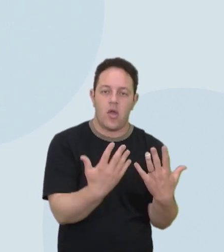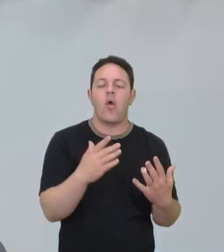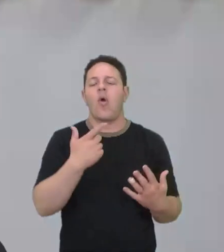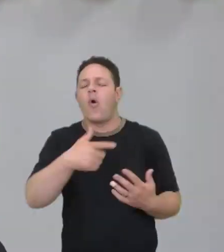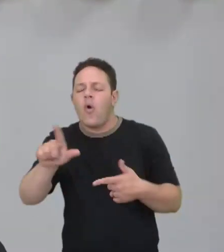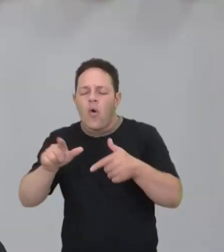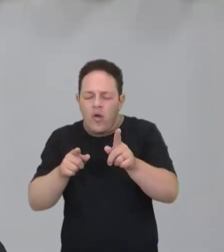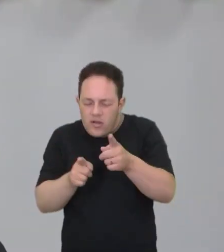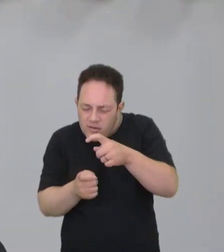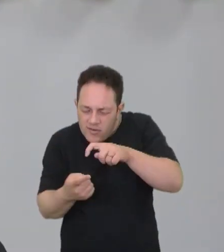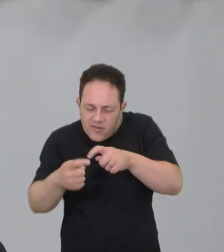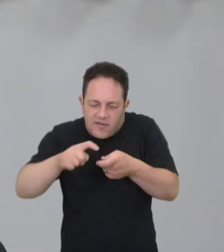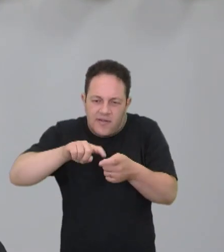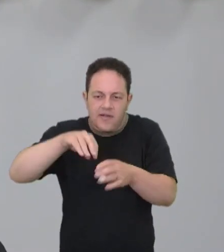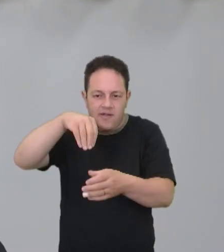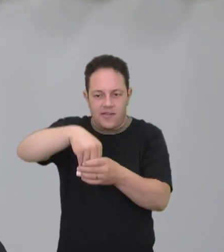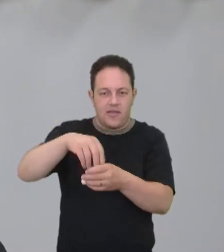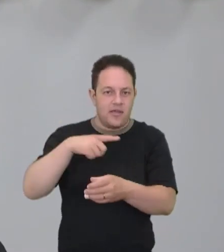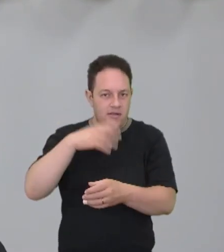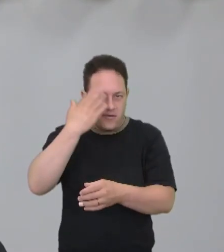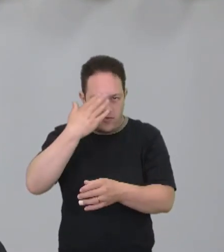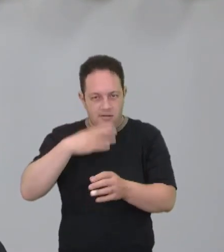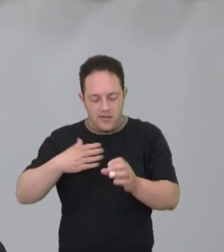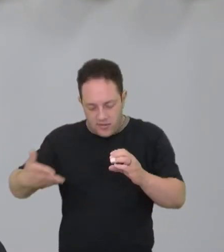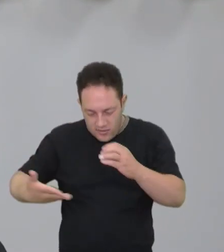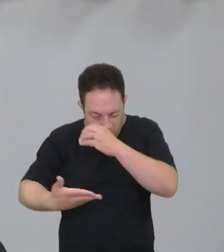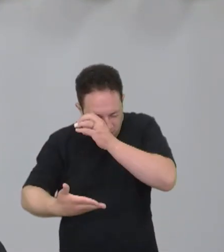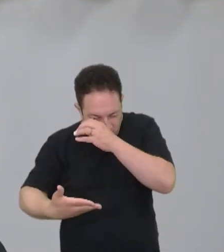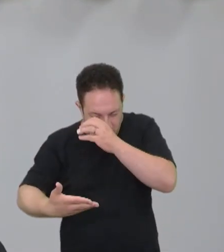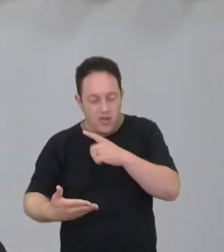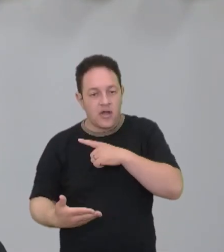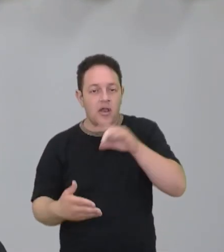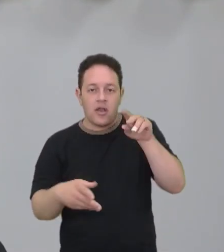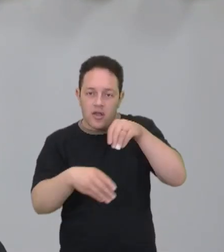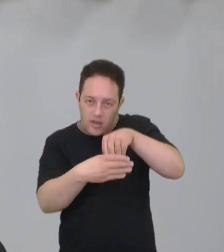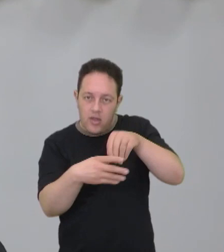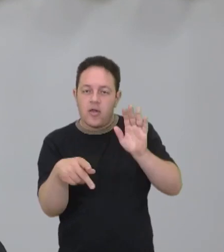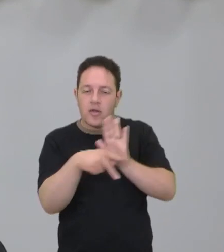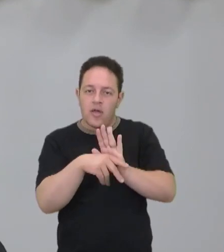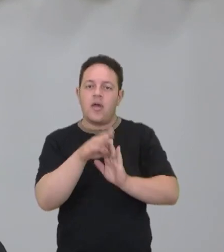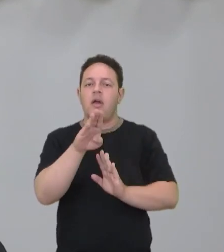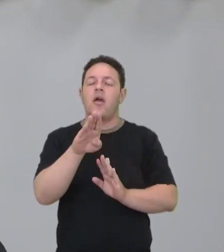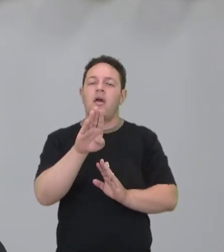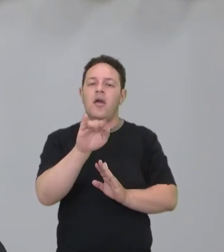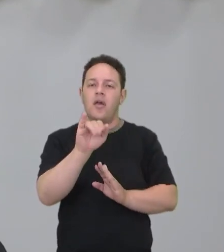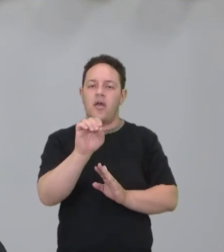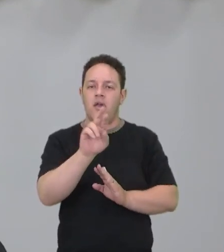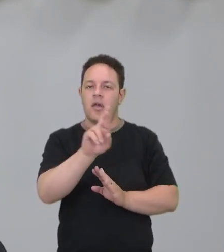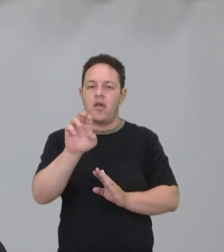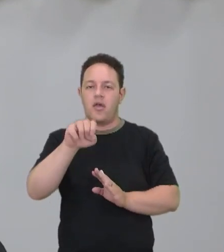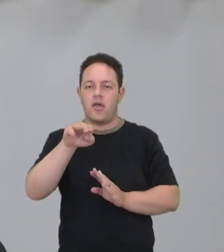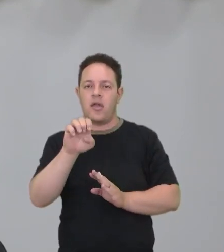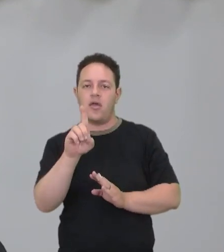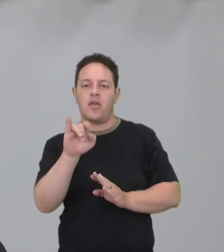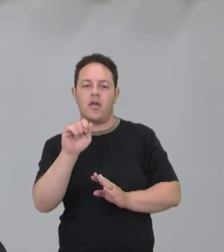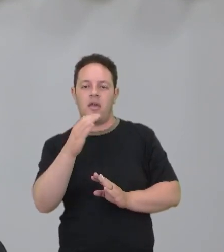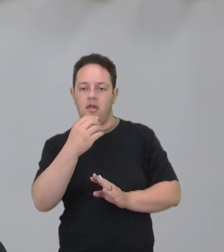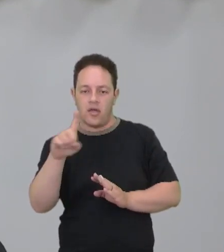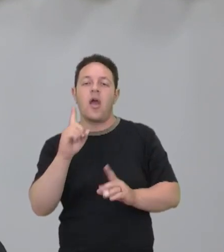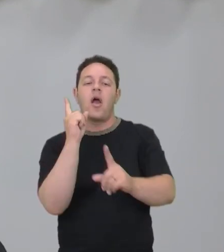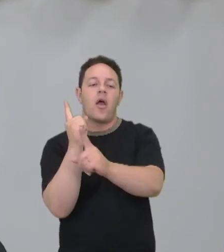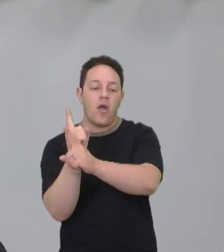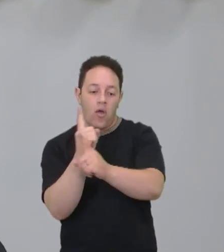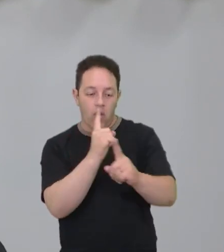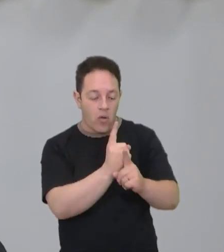micro-organismos como indivíduos, como agentes aí da biorremediação, e encontrou bons resultados